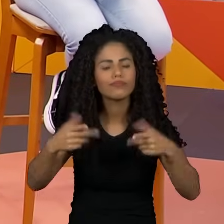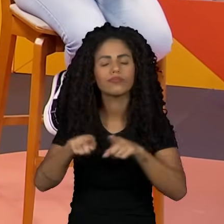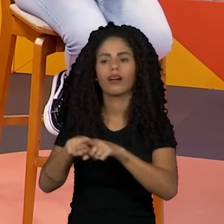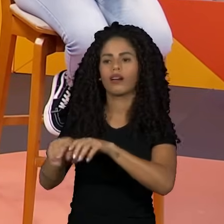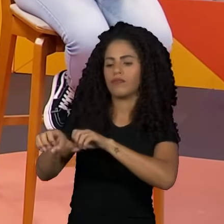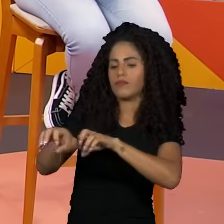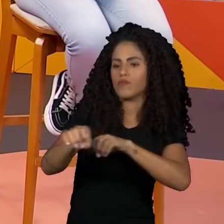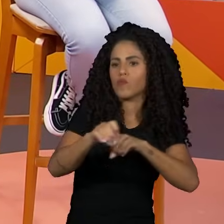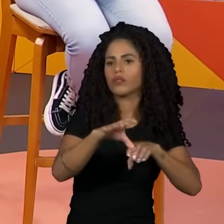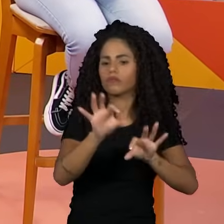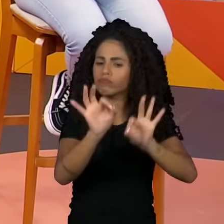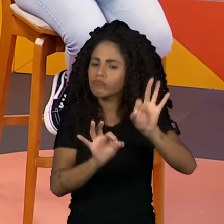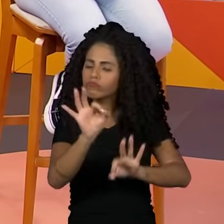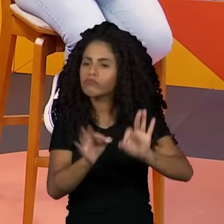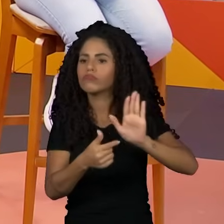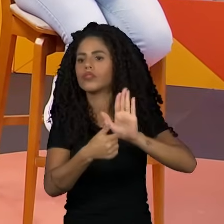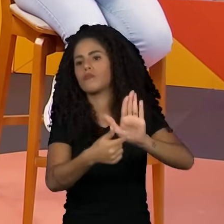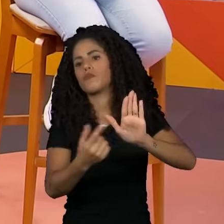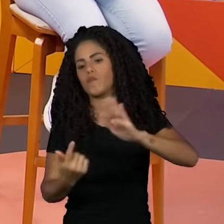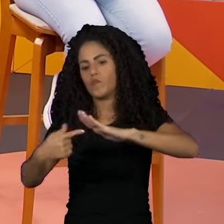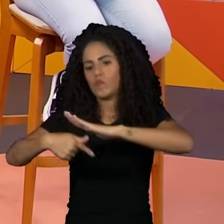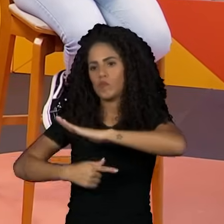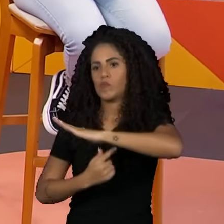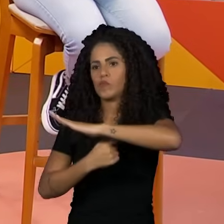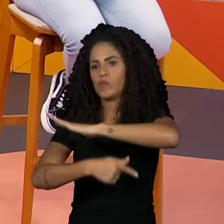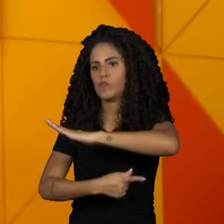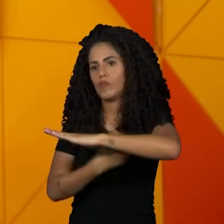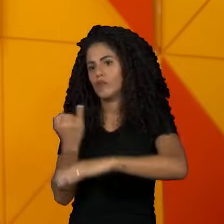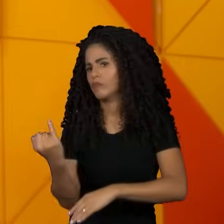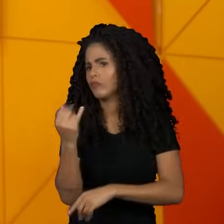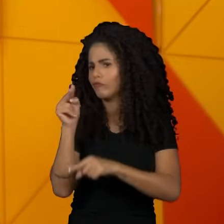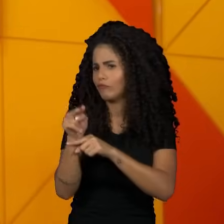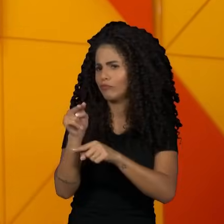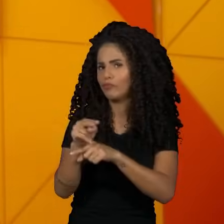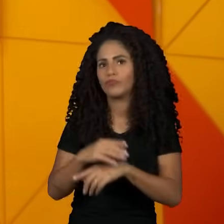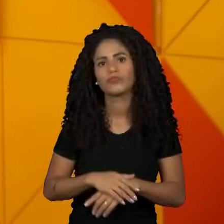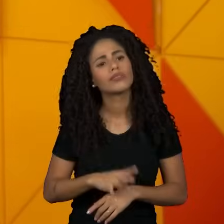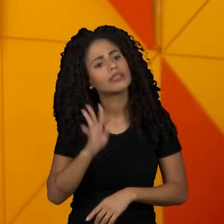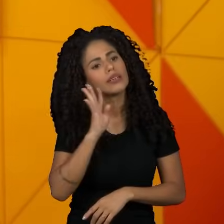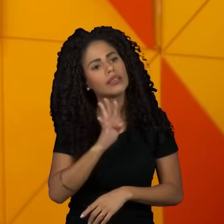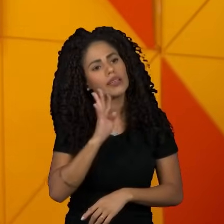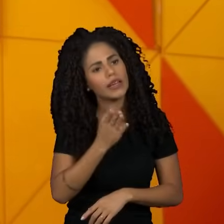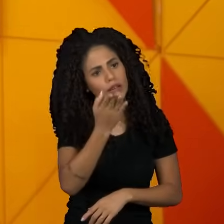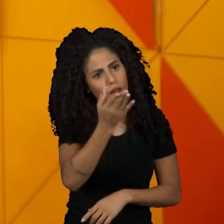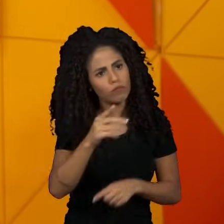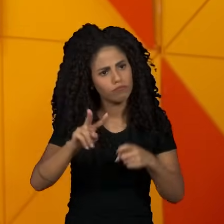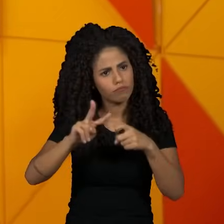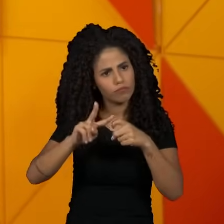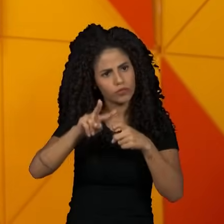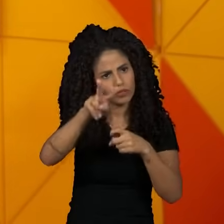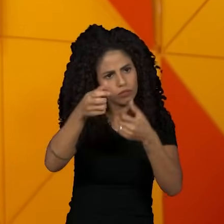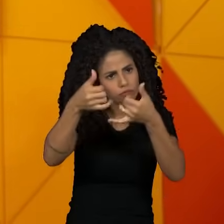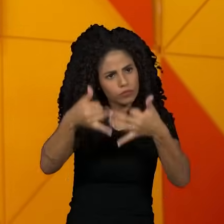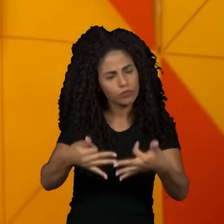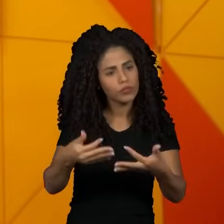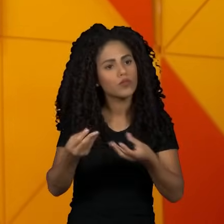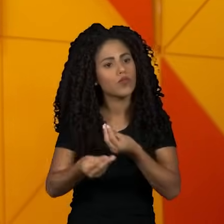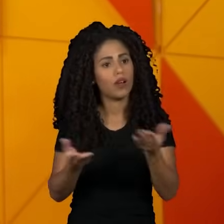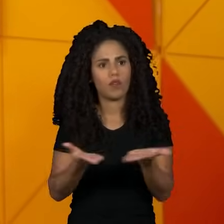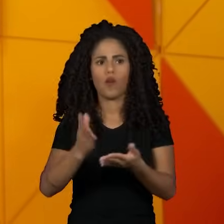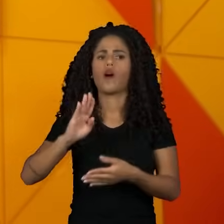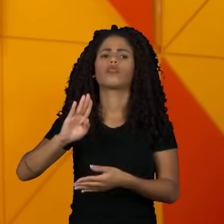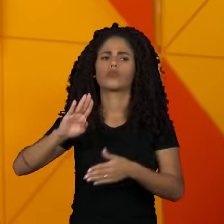bastante completo, né? Como é o projeto do Golfinho Rotador. Que bacana. Renan, você é veterinário, a gente aqui na cidade, a gente está